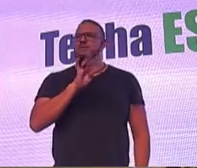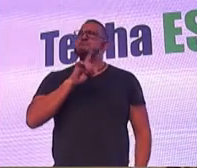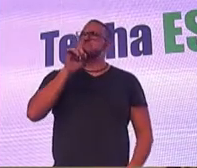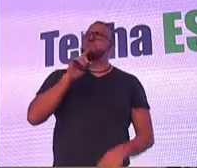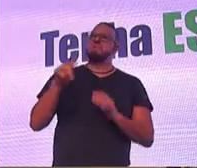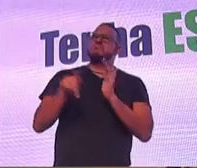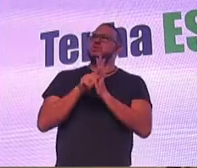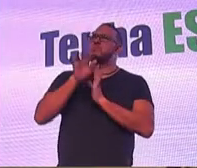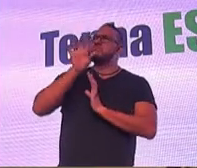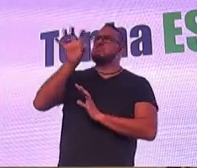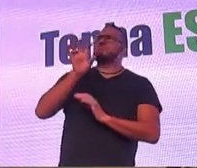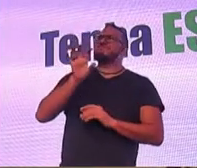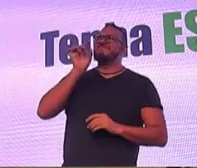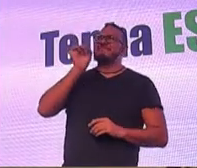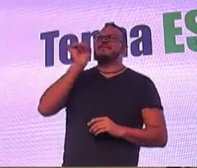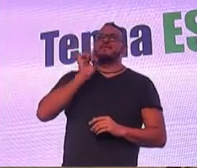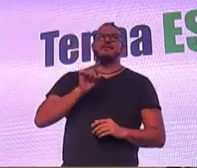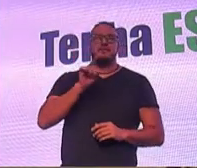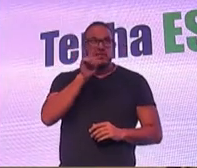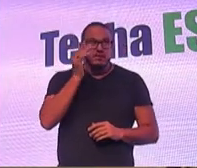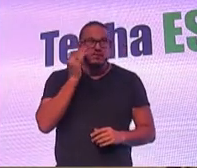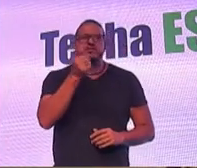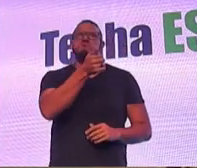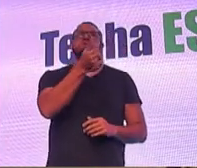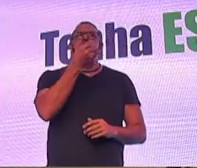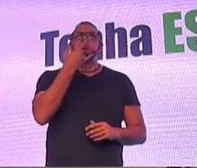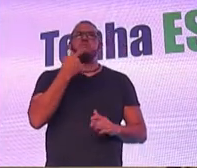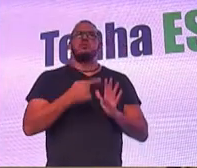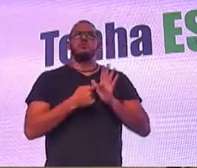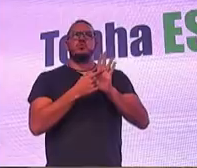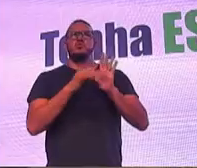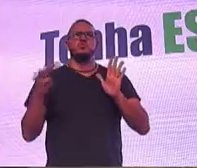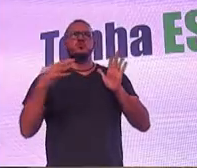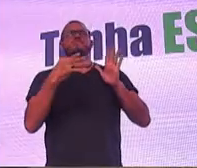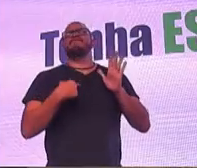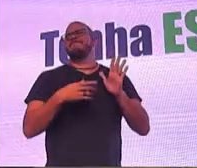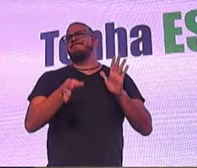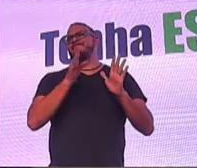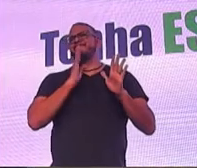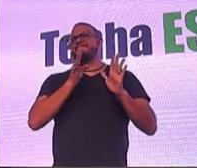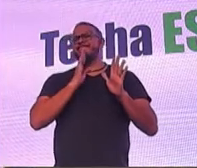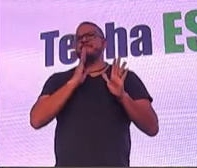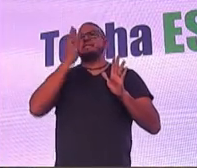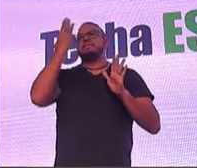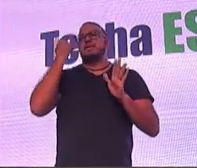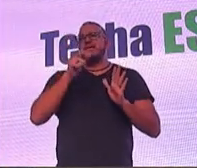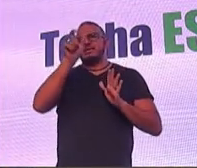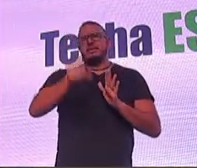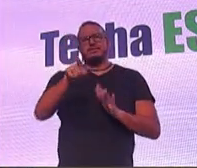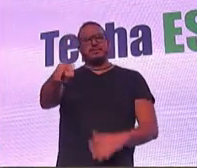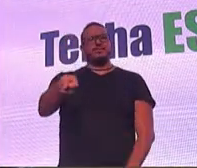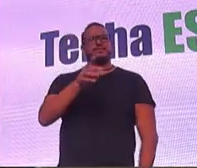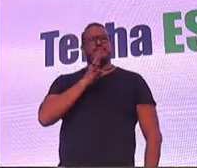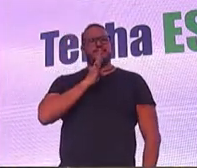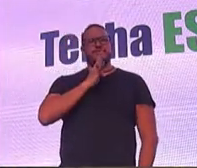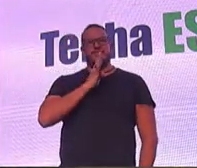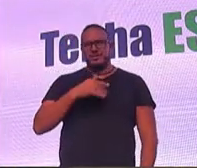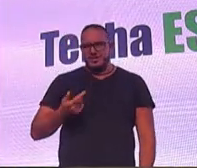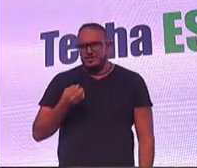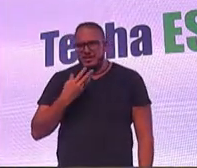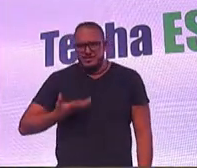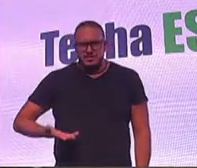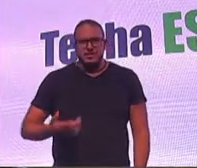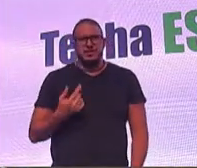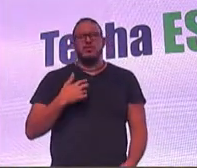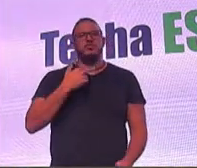Se você tem isso, você está muito bem no mercado. Está muito bem na sua empresa. As pessoas reconhecem você pelo que você faz. Entendeu? Não